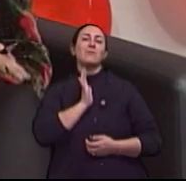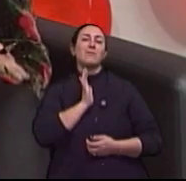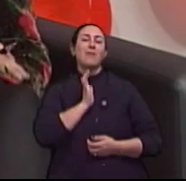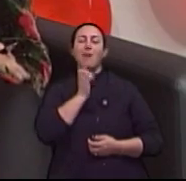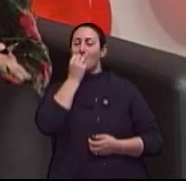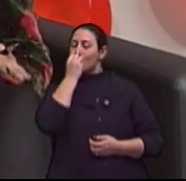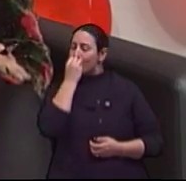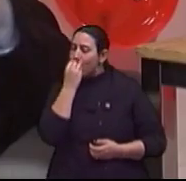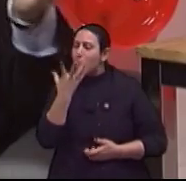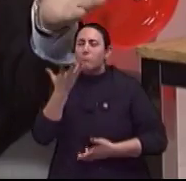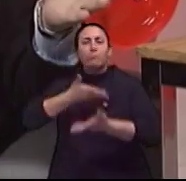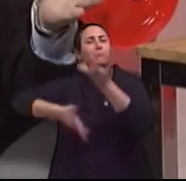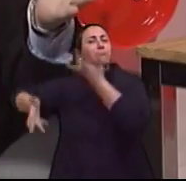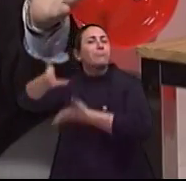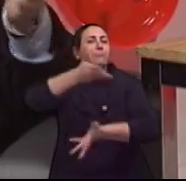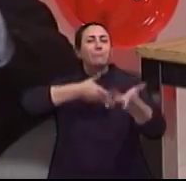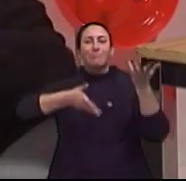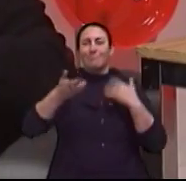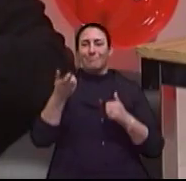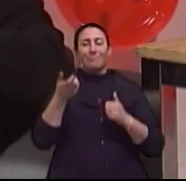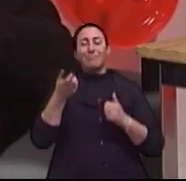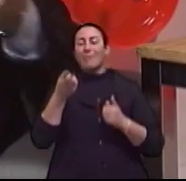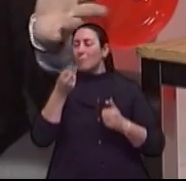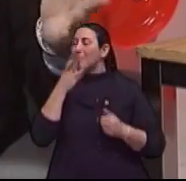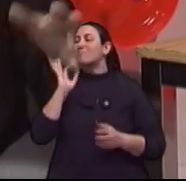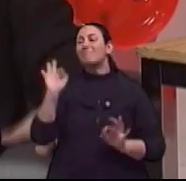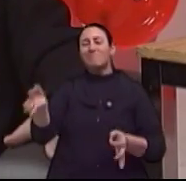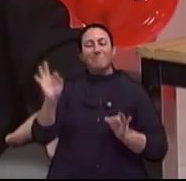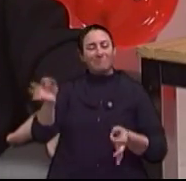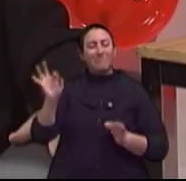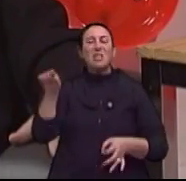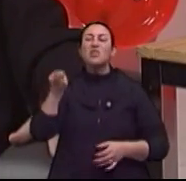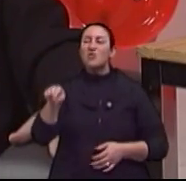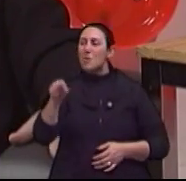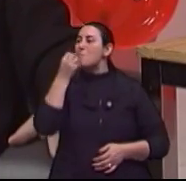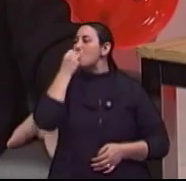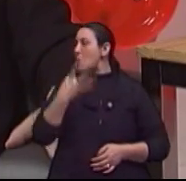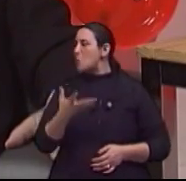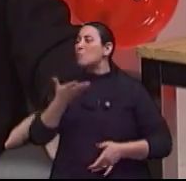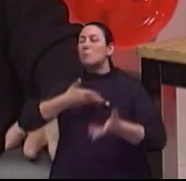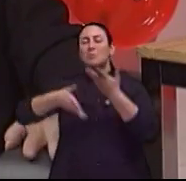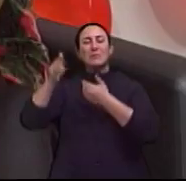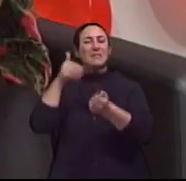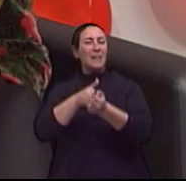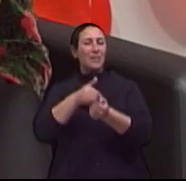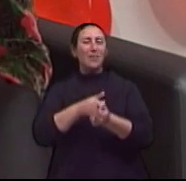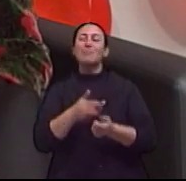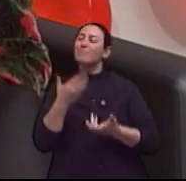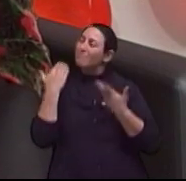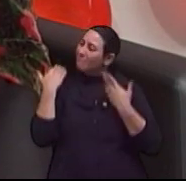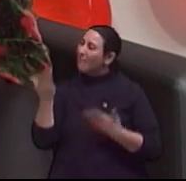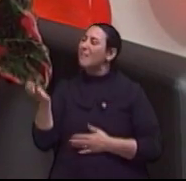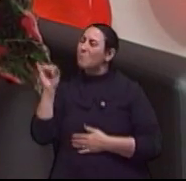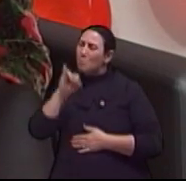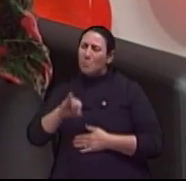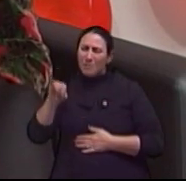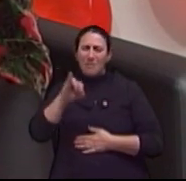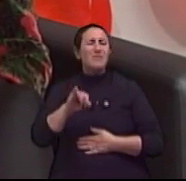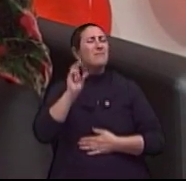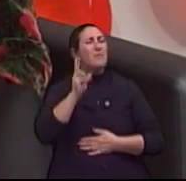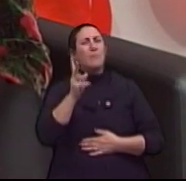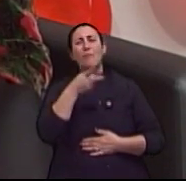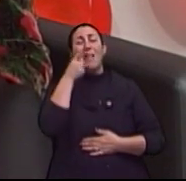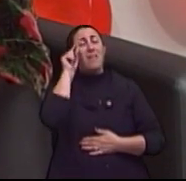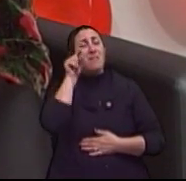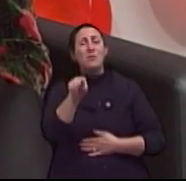Ah isso é pura verdade isso é um dos bons Segredos exatamente Não env exatamente mas é importante aqui a gente Frisa sempre no programa